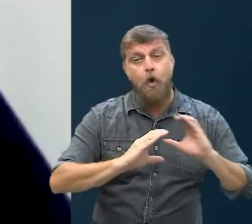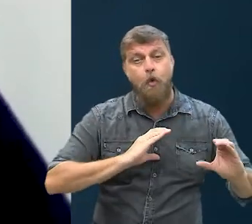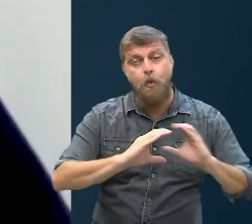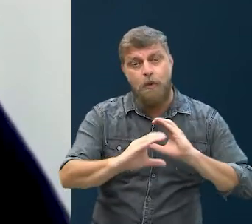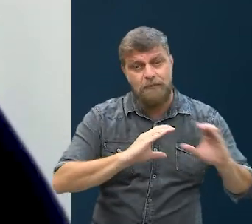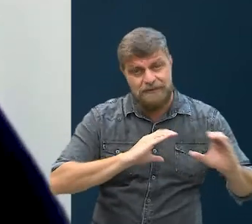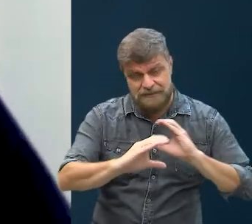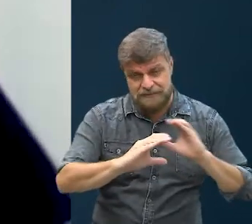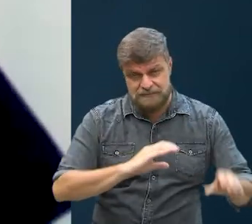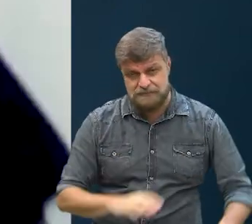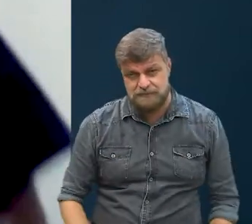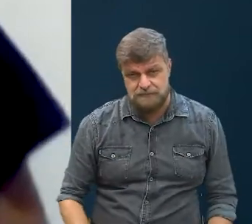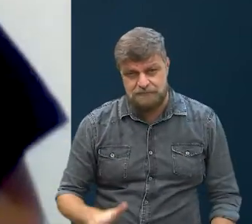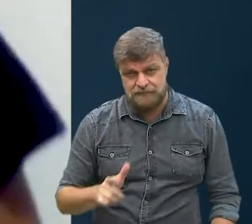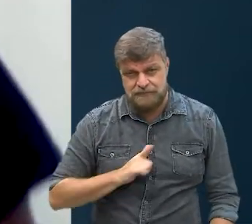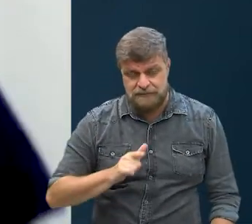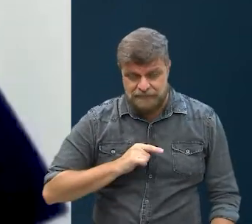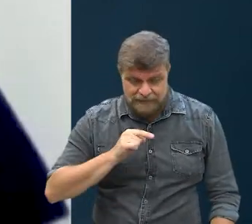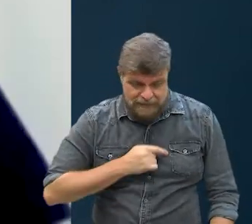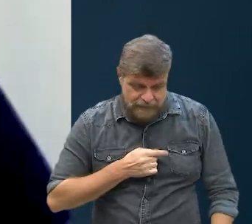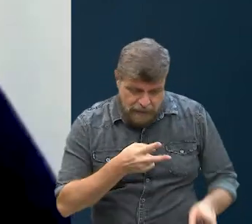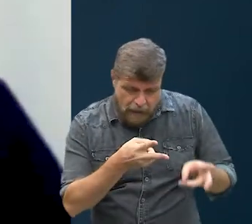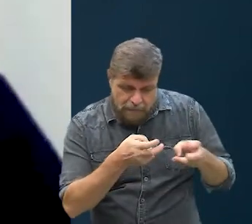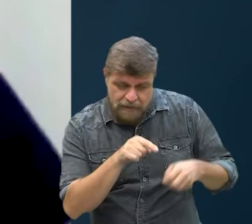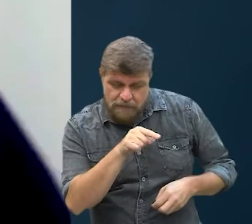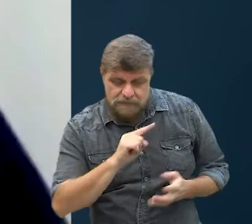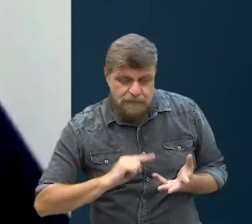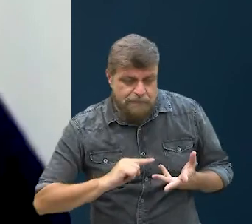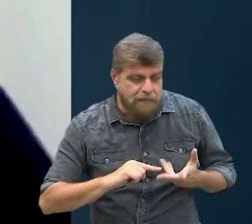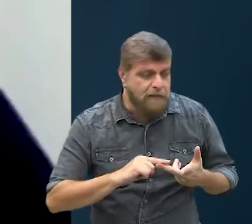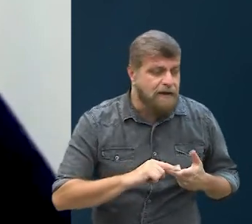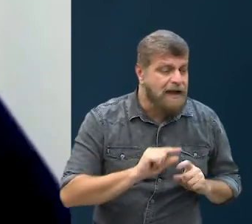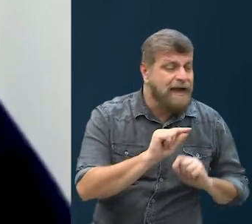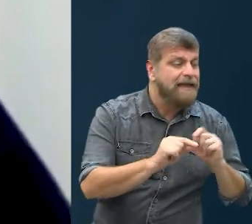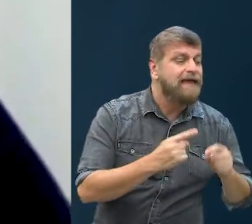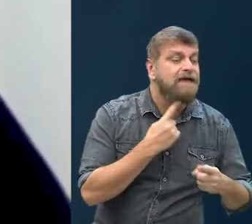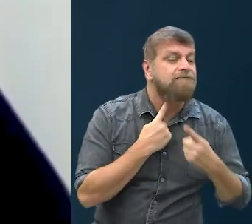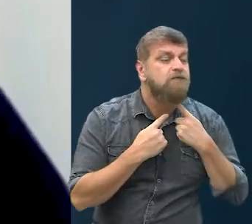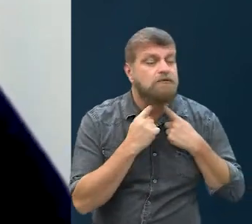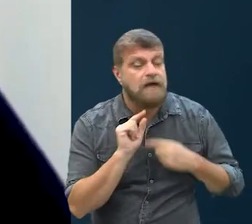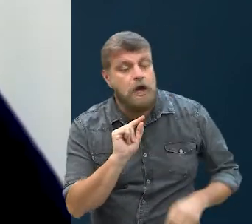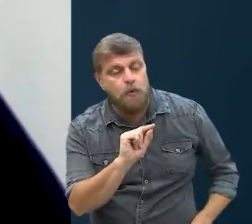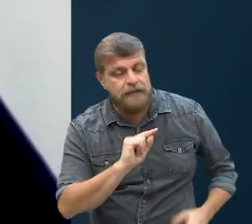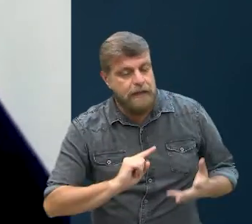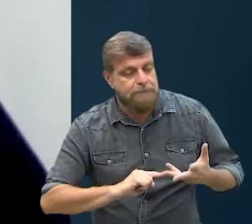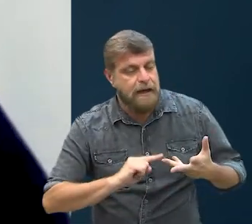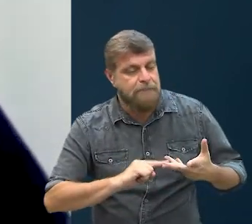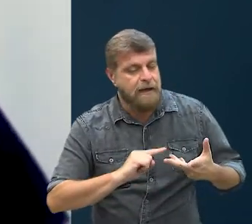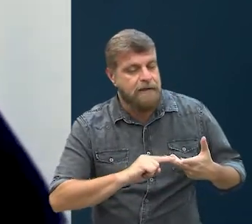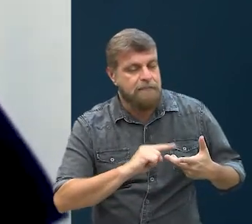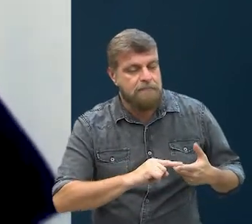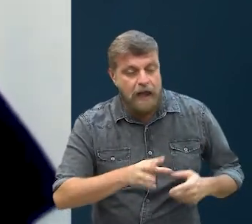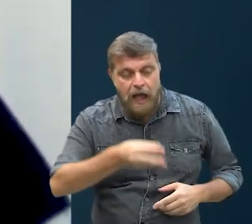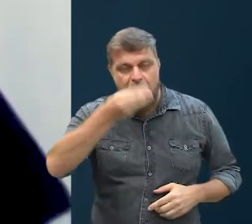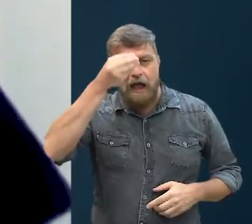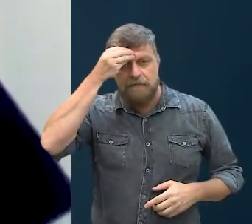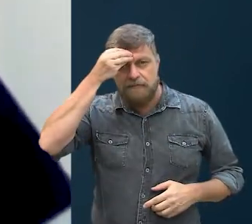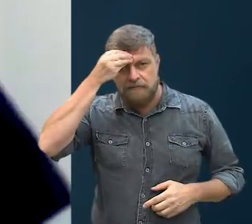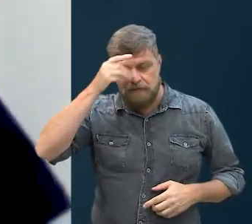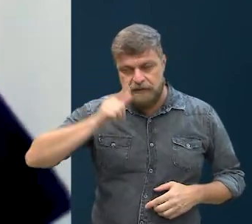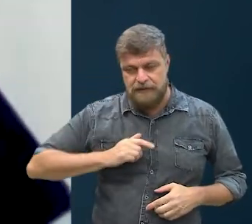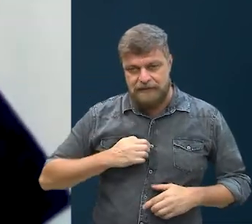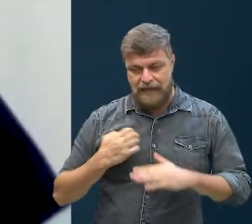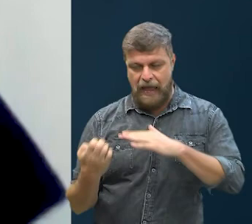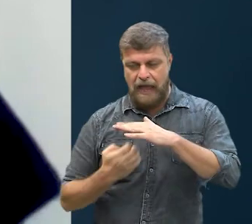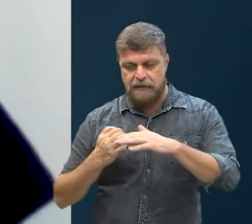com o cliente, extraia dele, né, quais são as expectativas, quais são as necessidades e tal, e movimente o